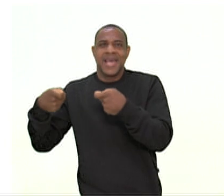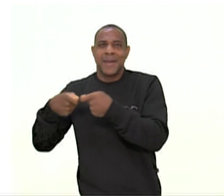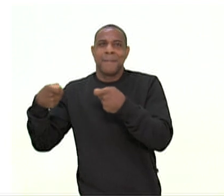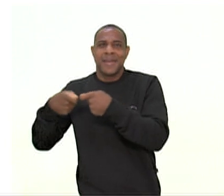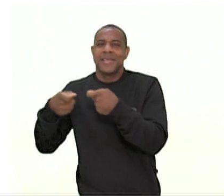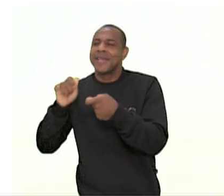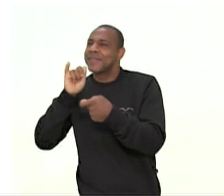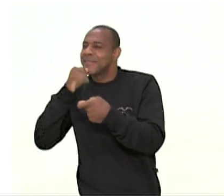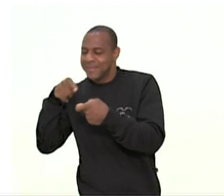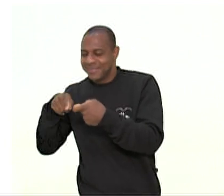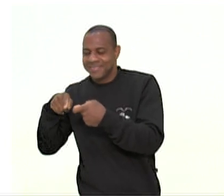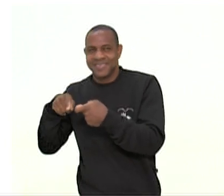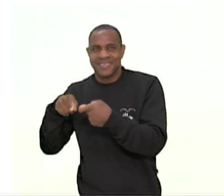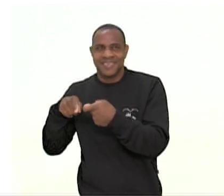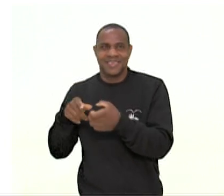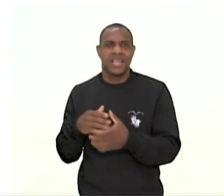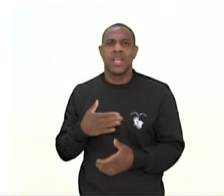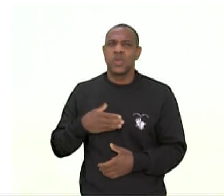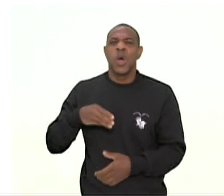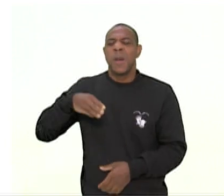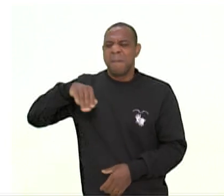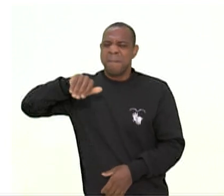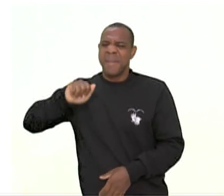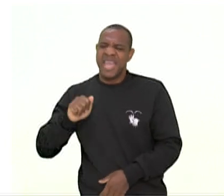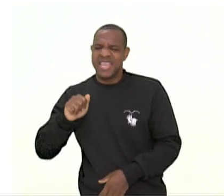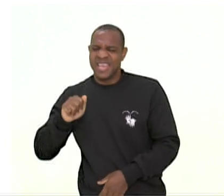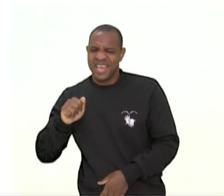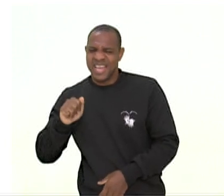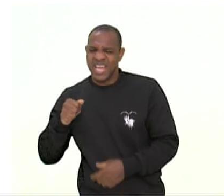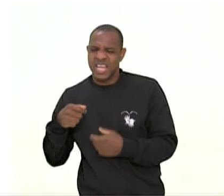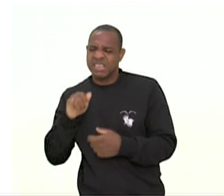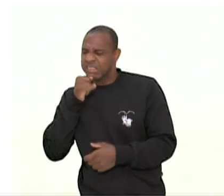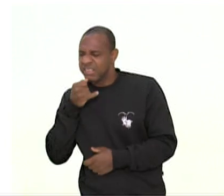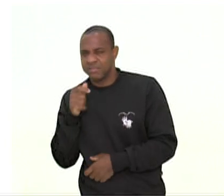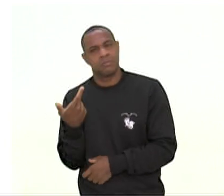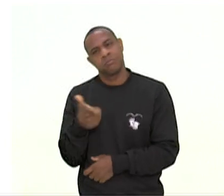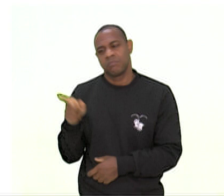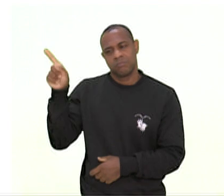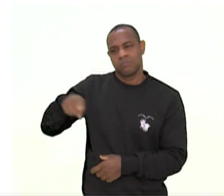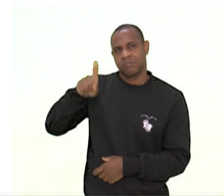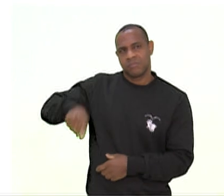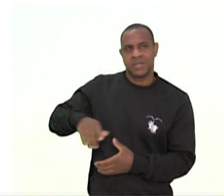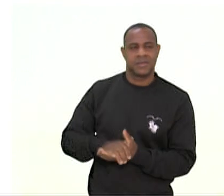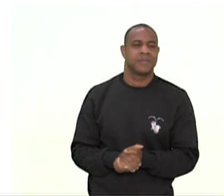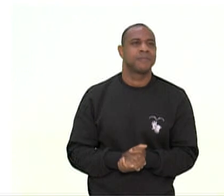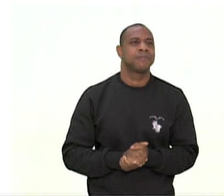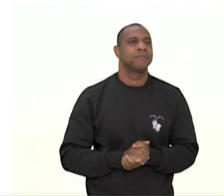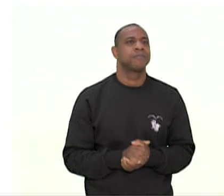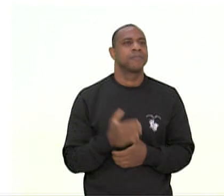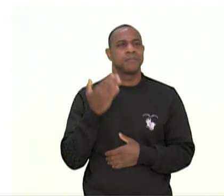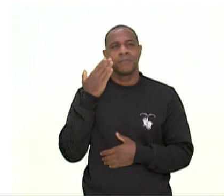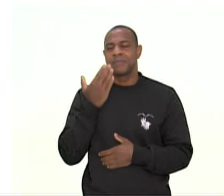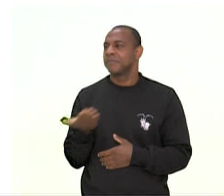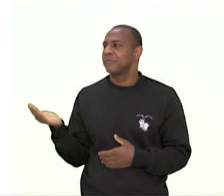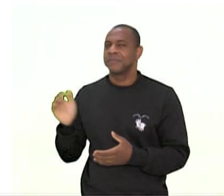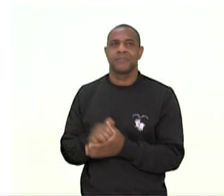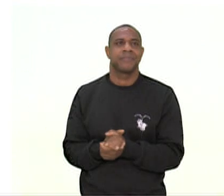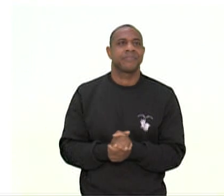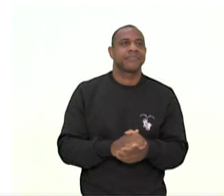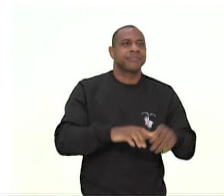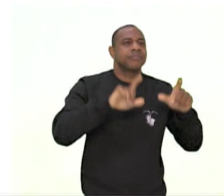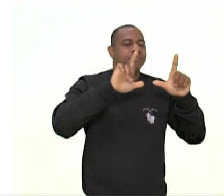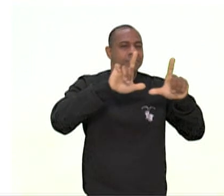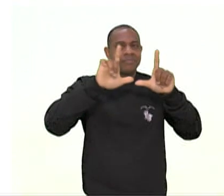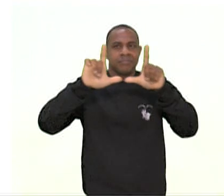hoje. Só que não, tá? Meia triste não existe, certo? Vamos seguindo. Olha o quiz legal aí